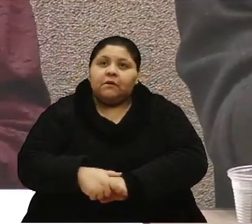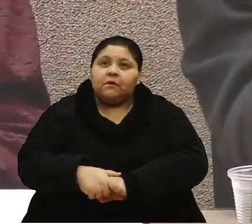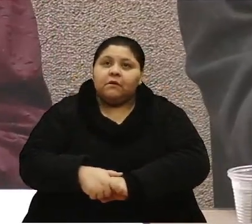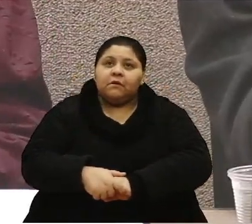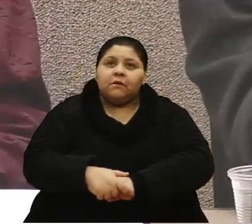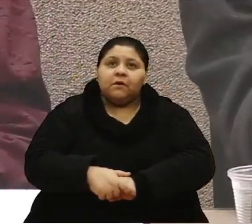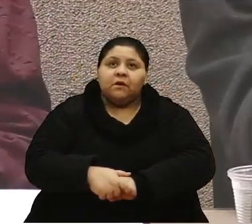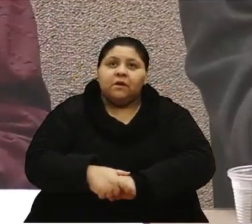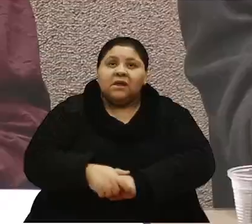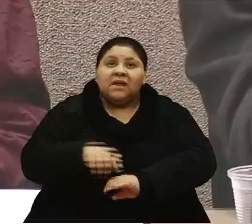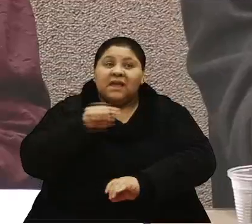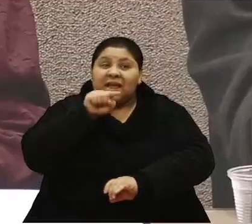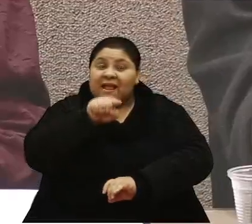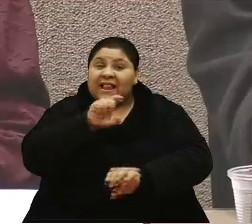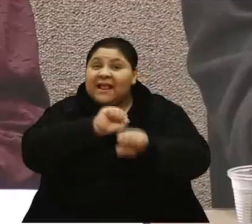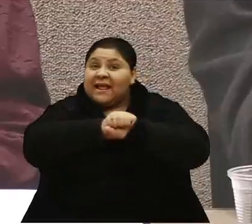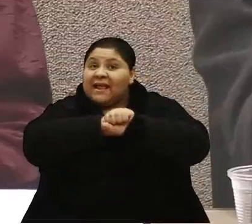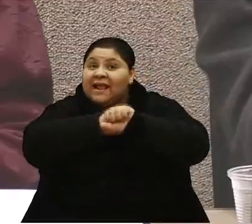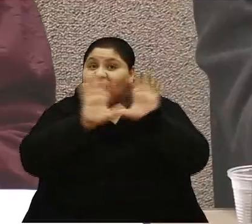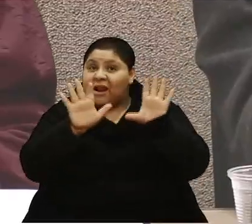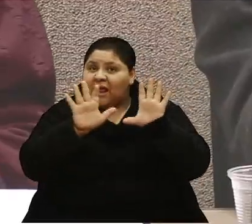que ela deixa bem claro,